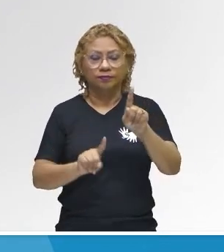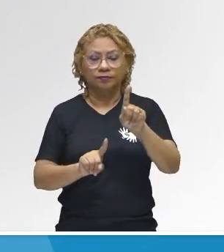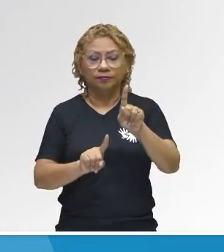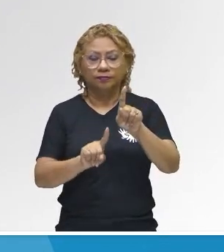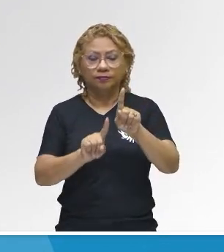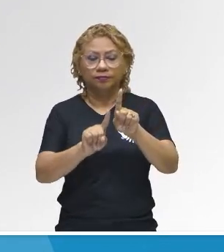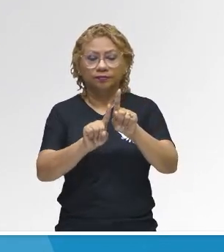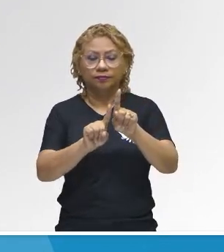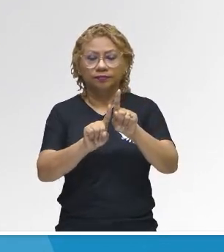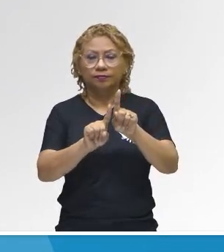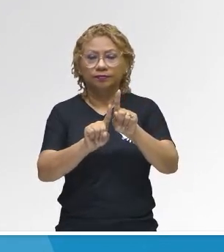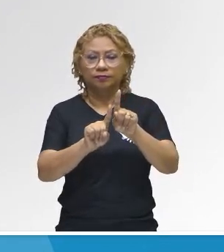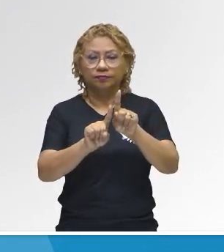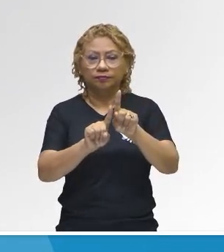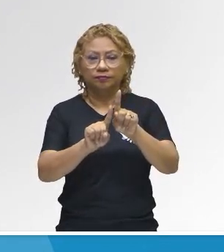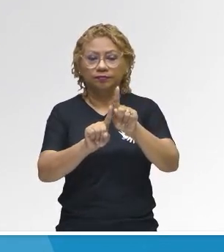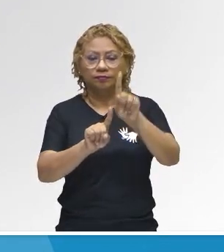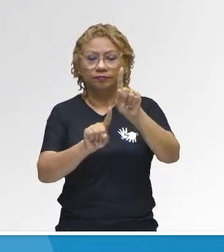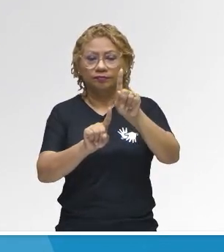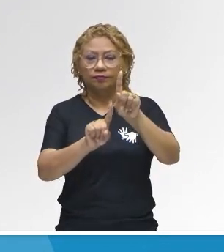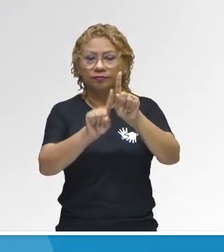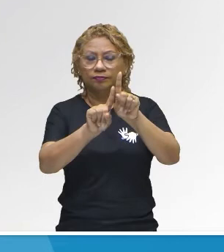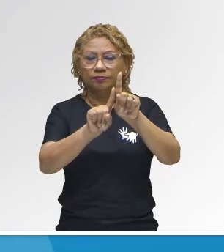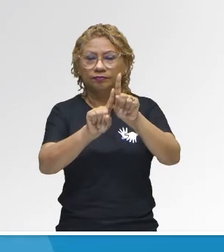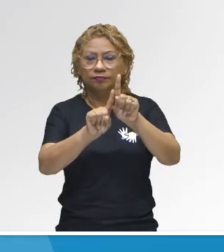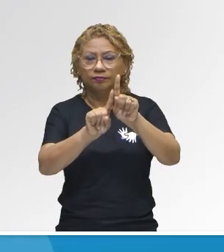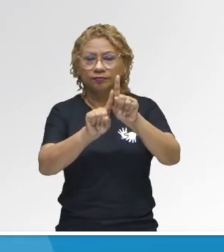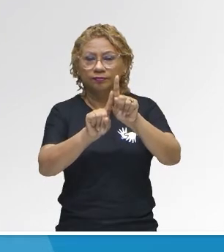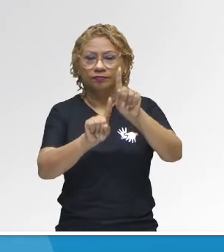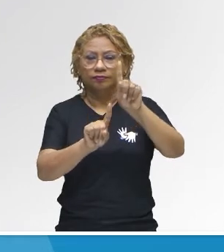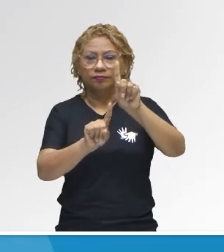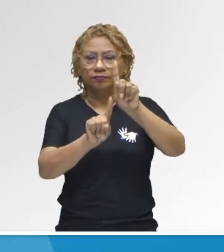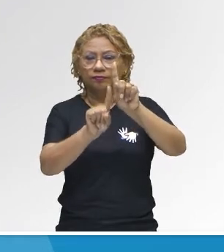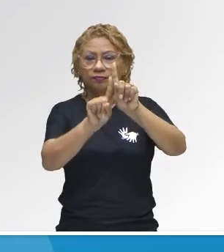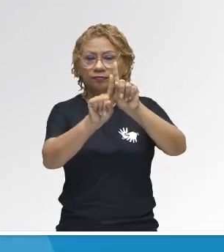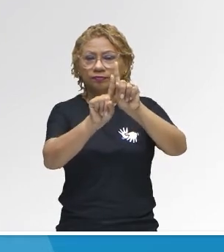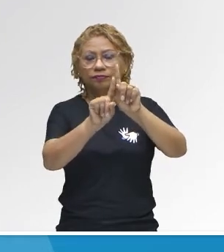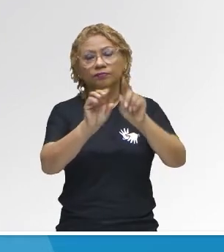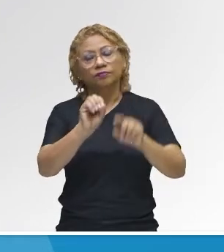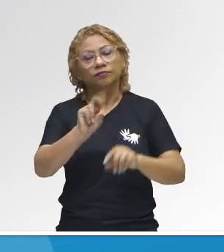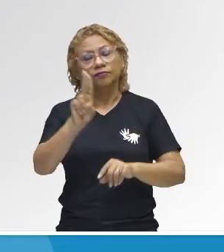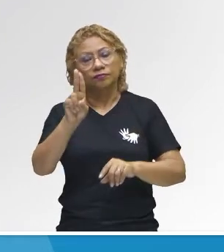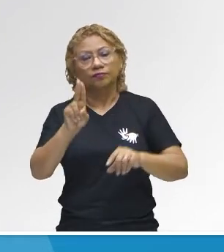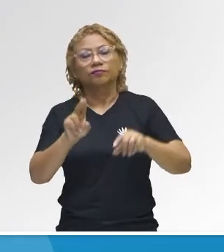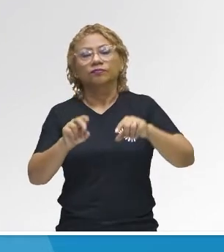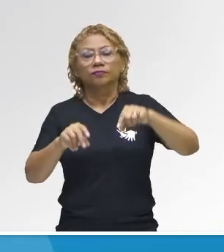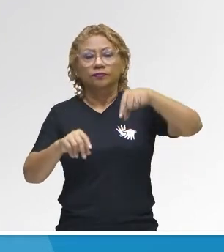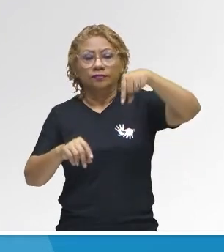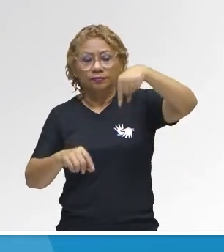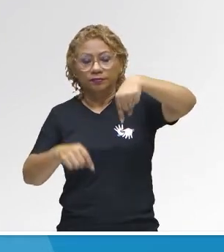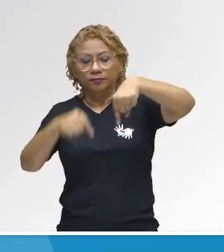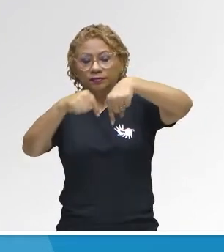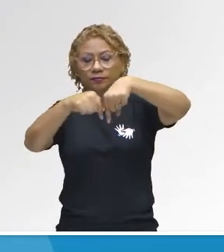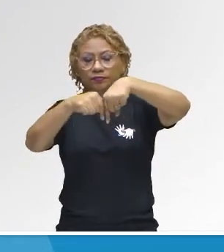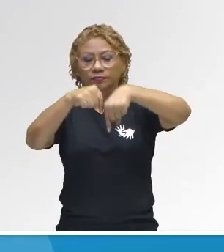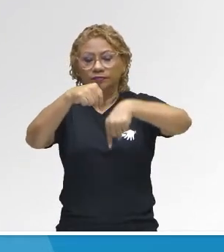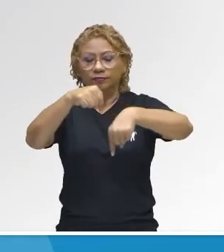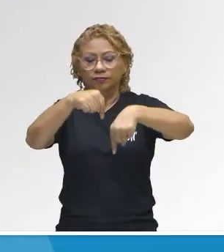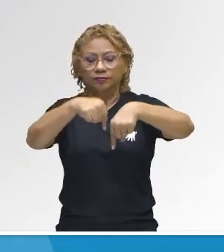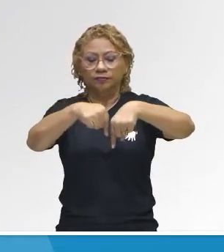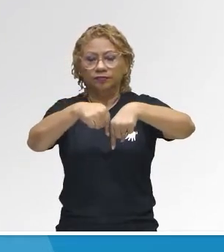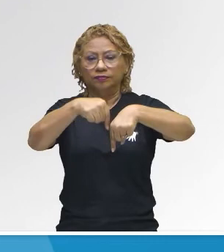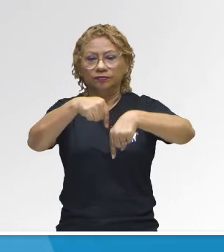sentido, ou ela vai diminuindo quando for neste sentido